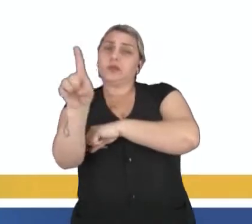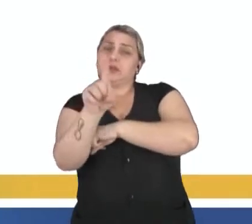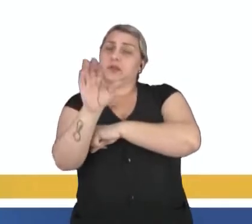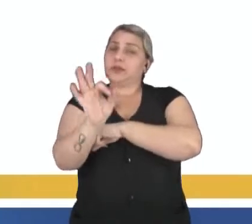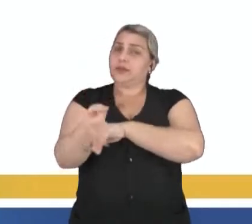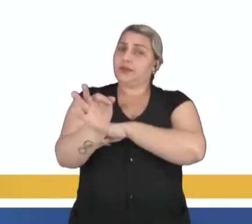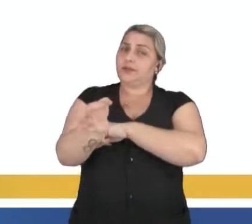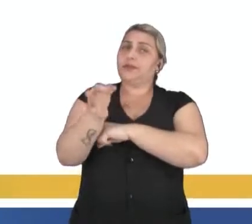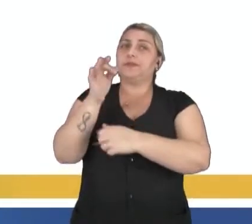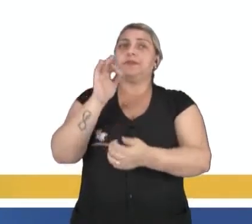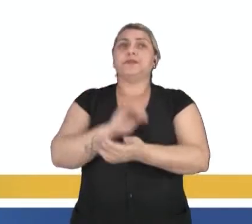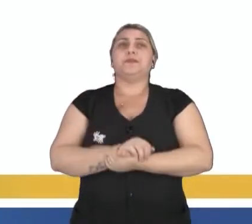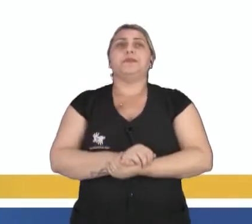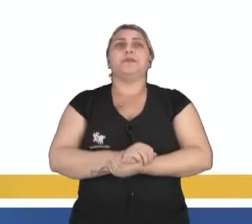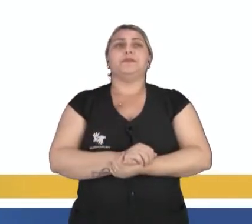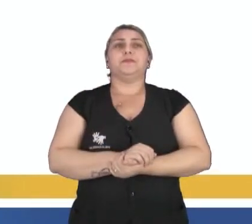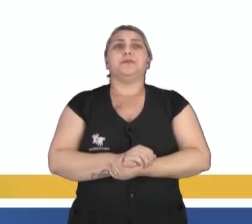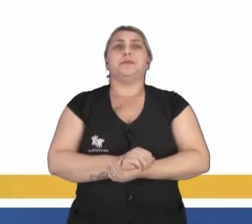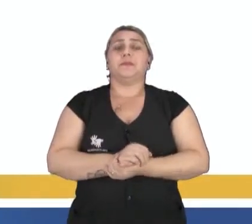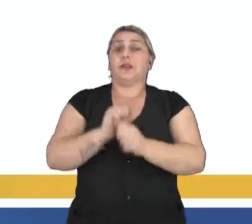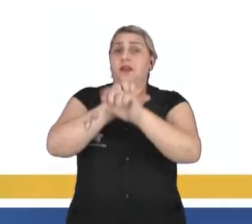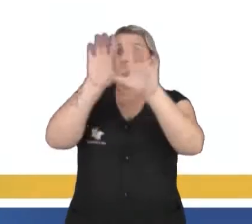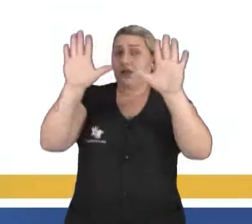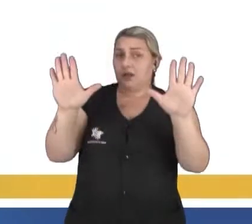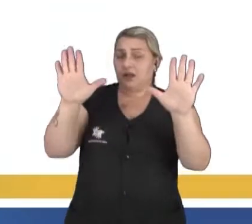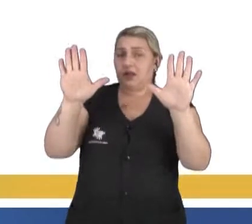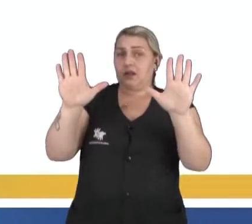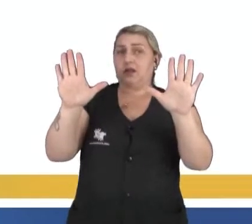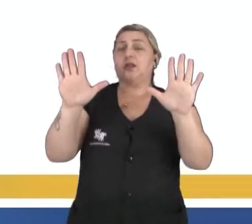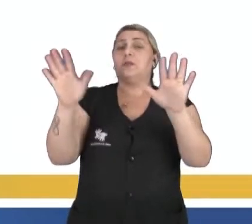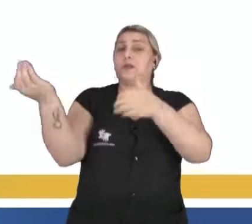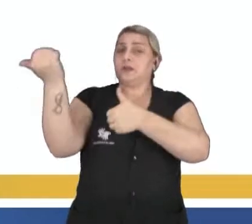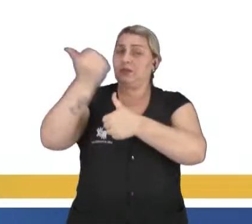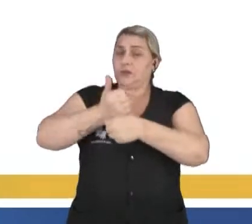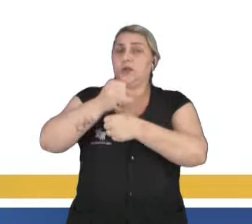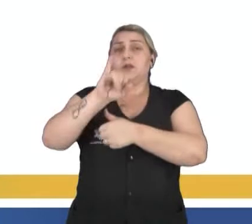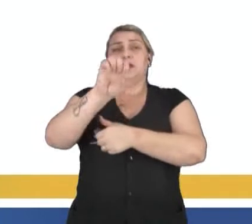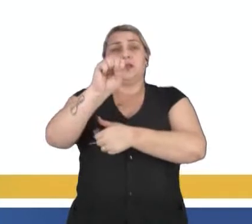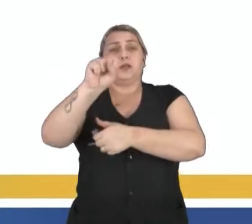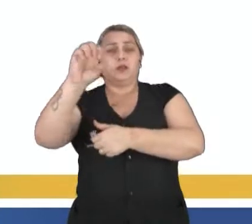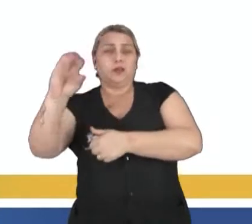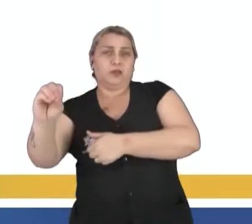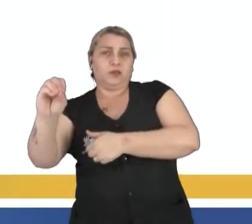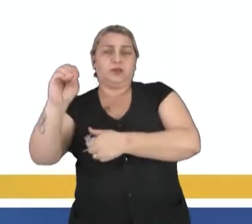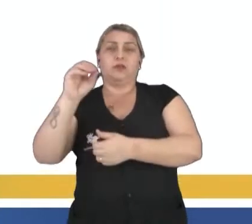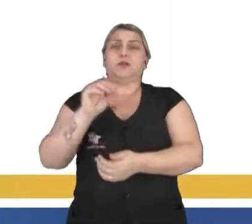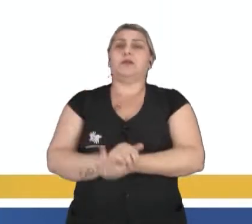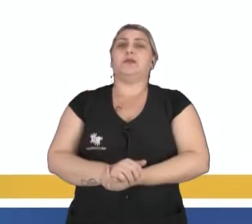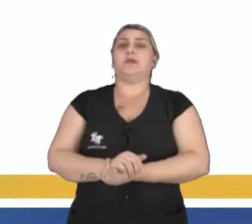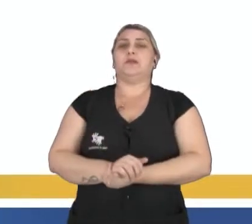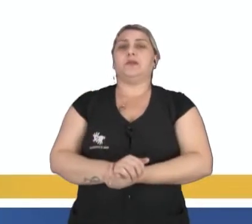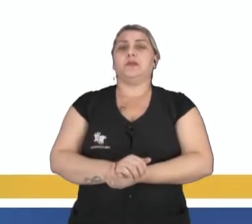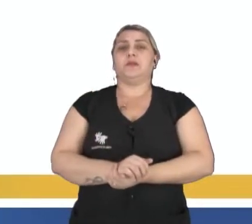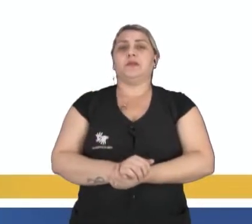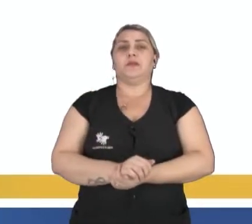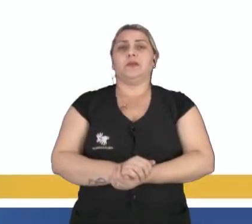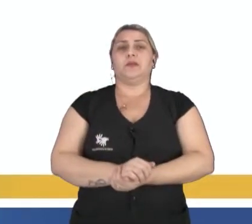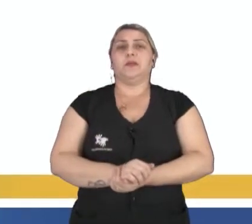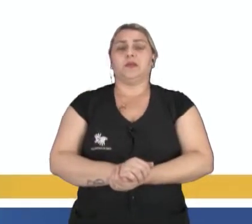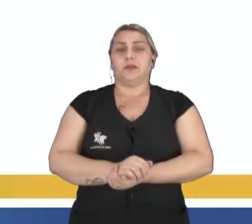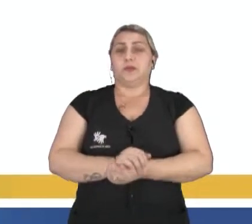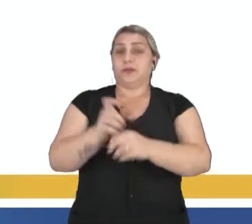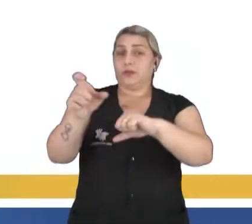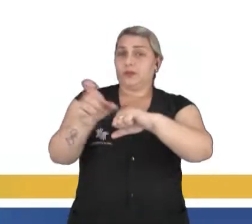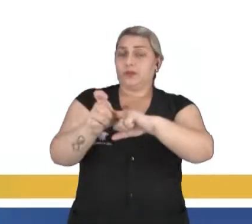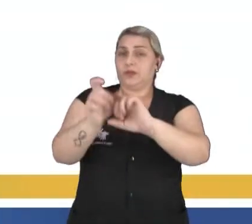certo? Aí ele colocou aí, isso é claro. Então, se deu para substituir por isso, então é uma oração subordinada substantiva,